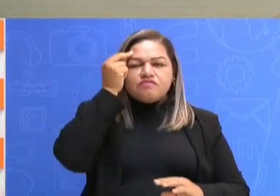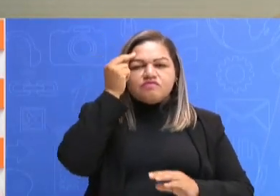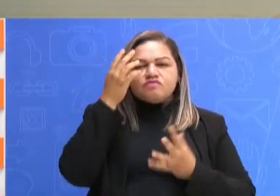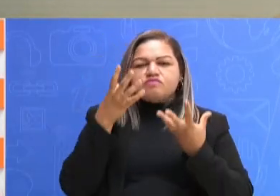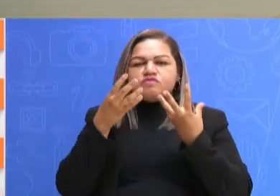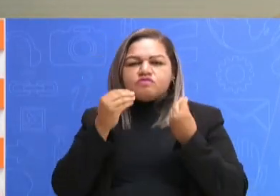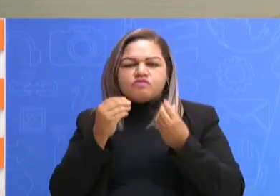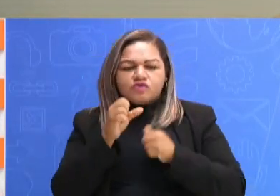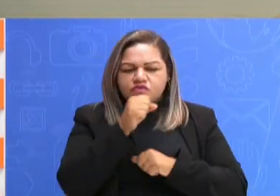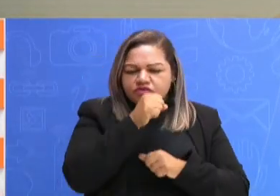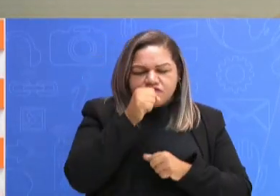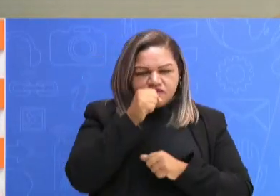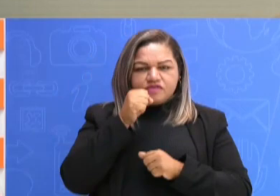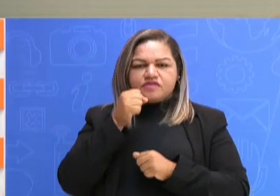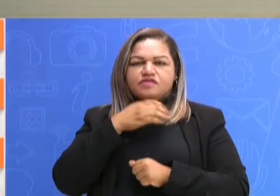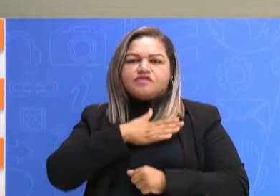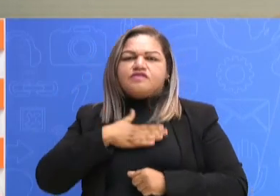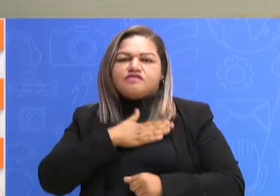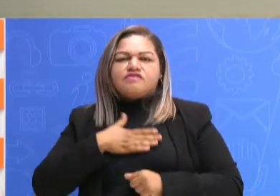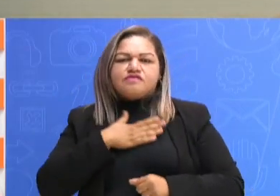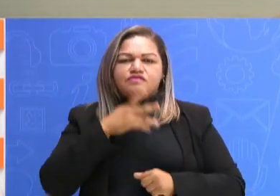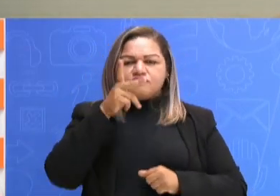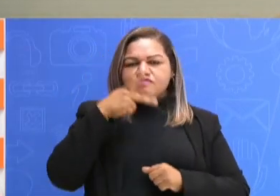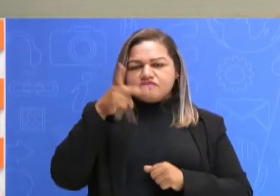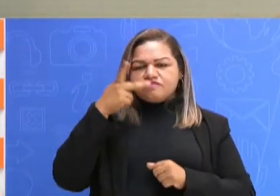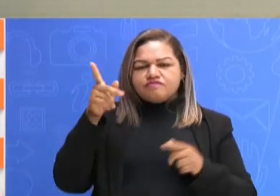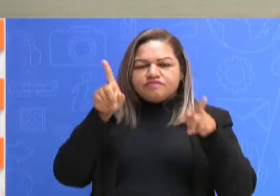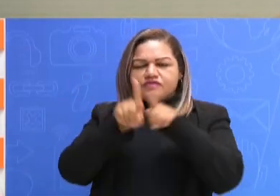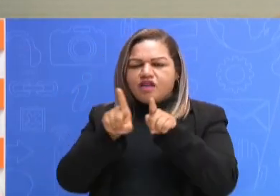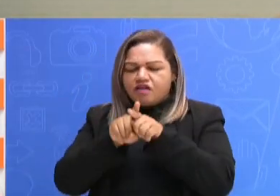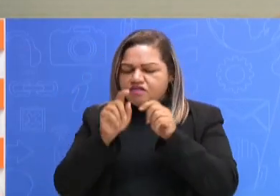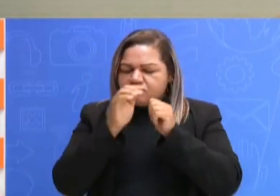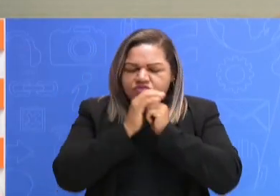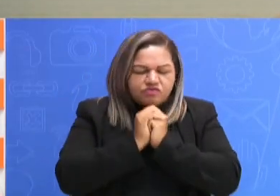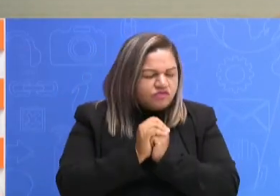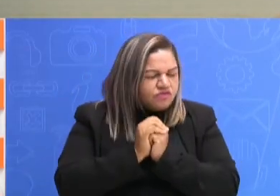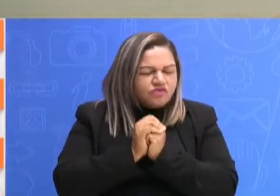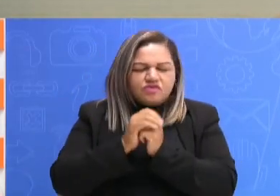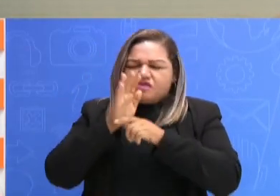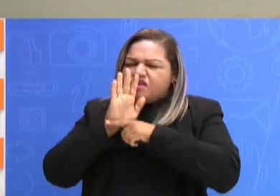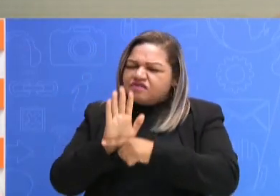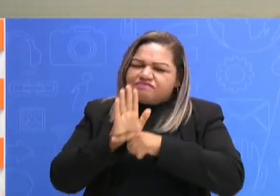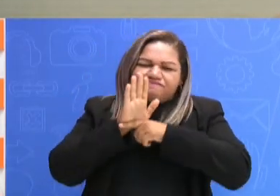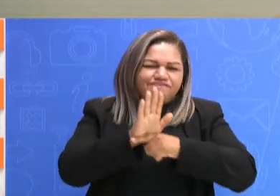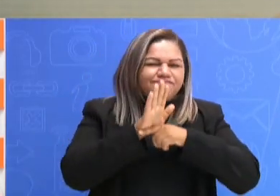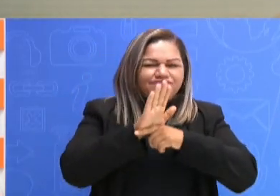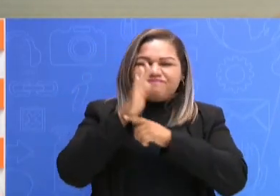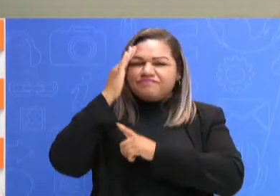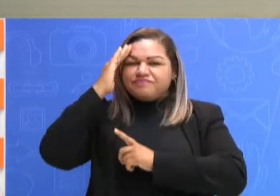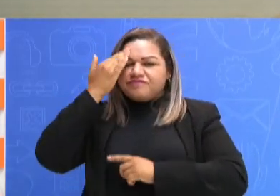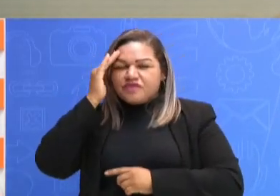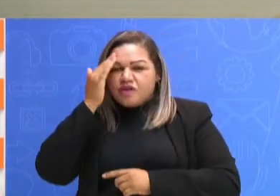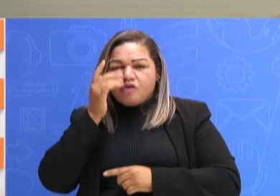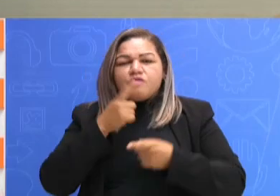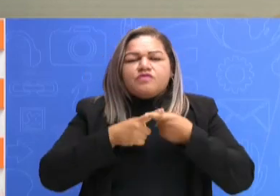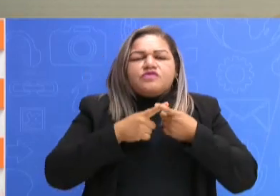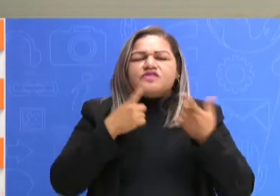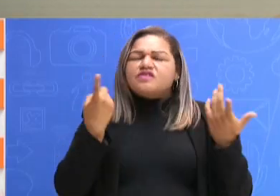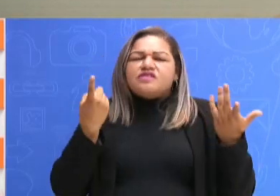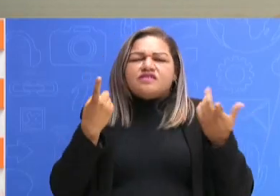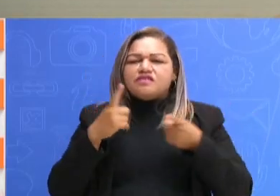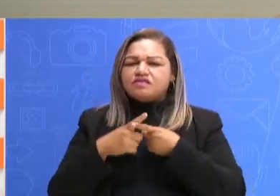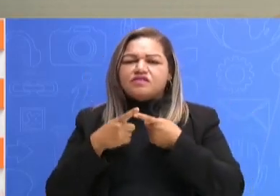entrevistados, que gostariam de falar também. As suas orações têm me ajudado muito, muito, muito a entender por que tudo